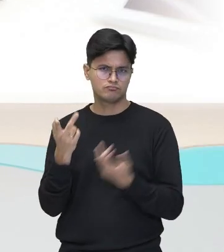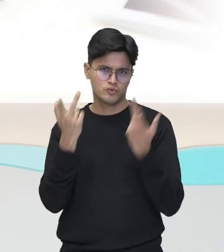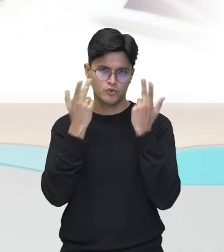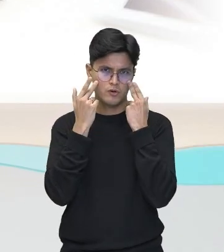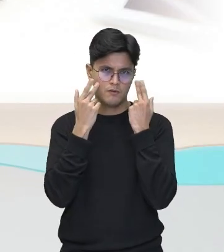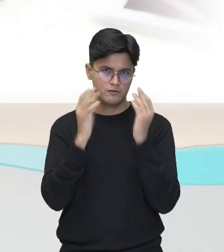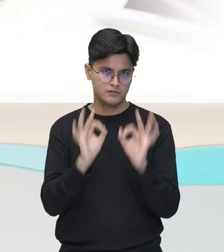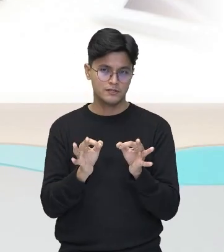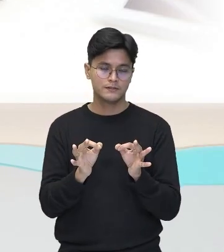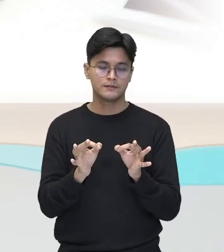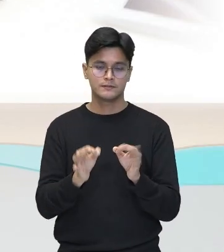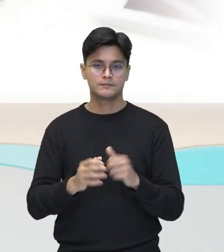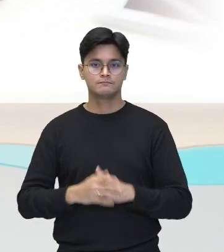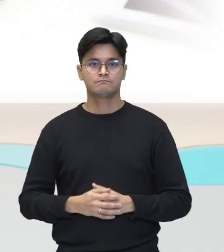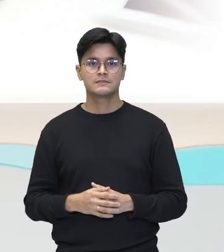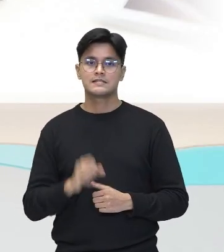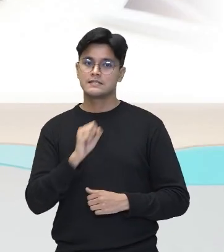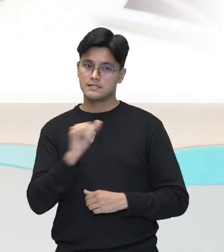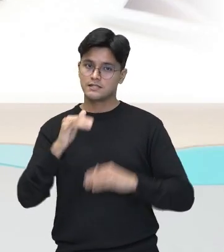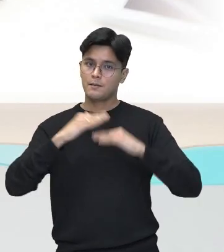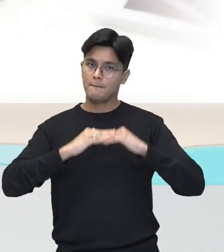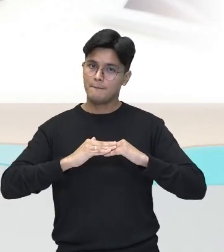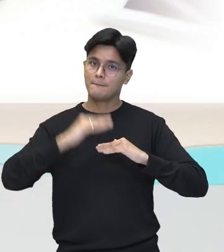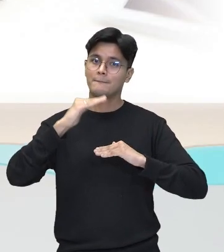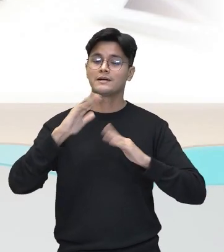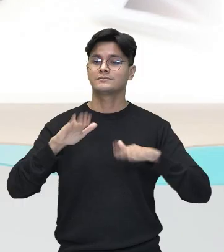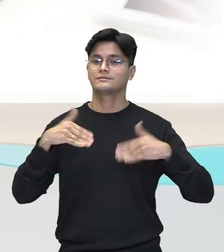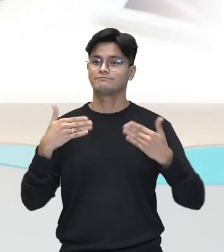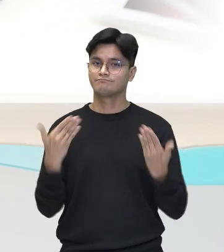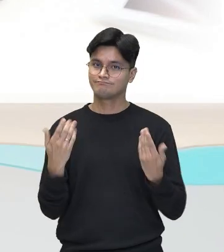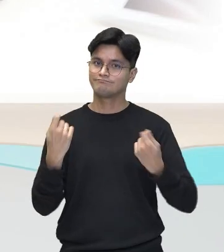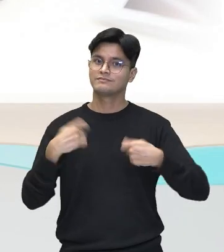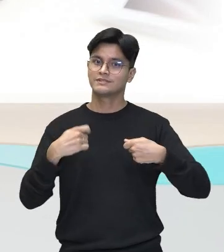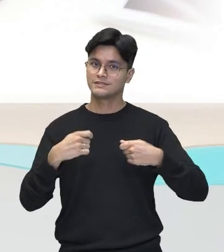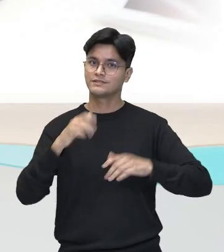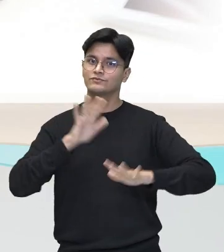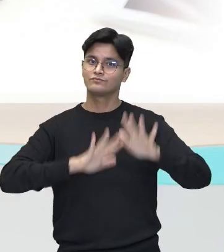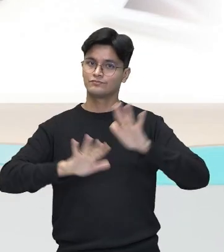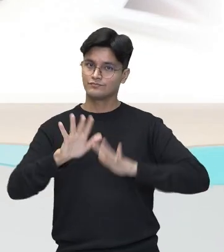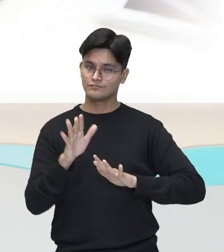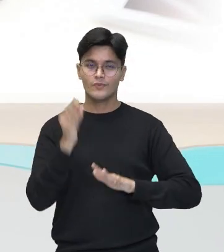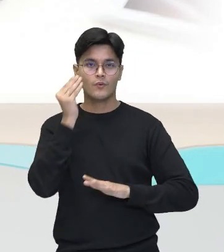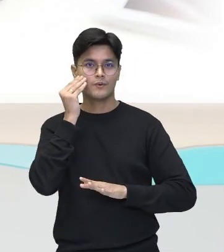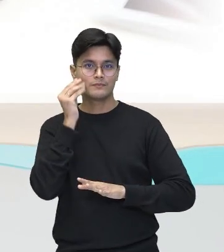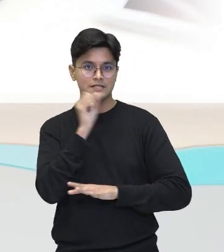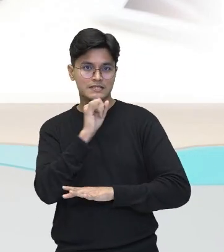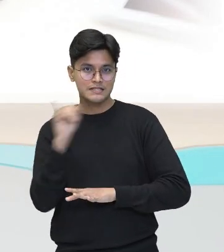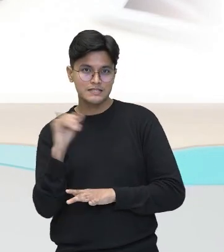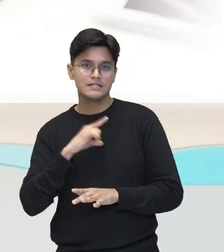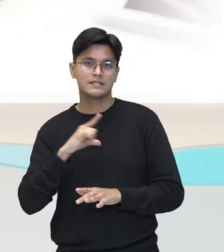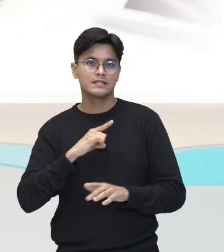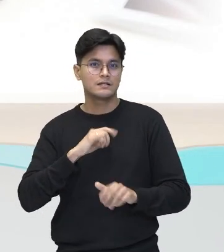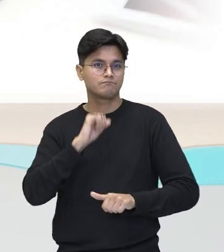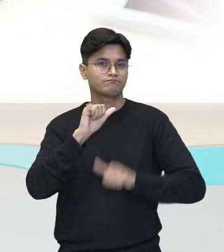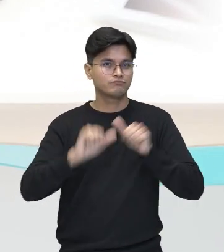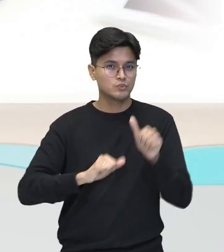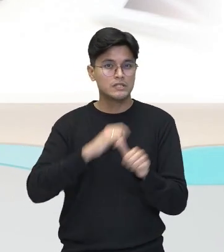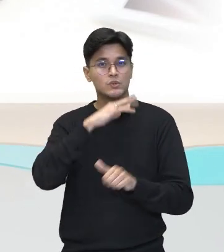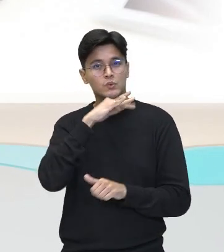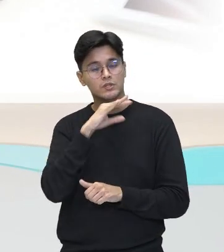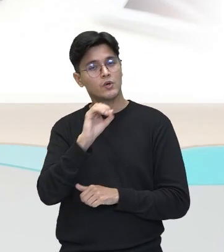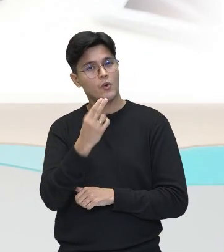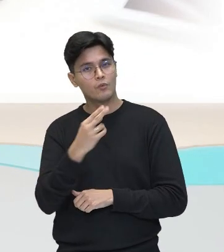né? Passou disso, já começa a ser observado para saber se vai ter mais alterações ou não,